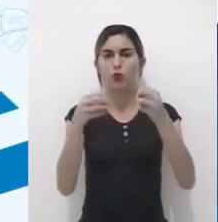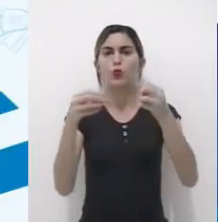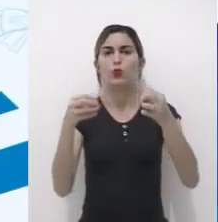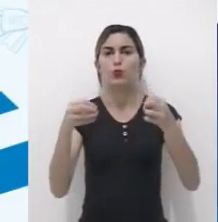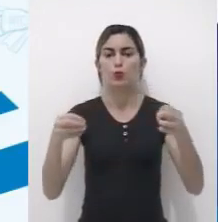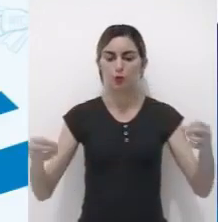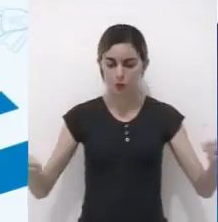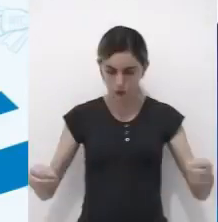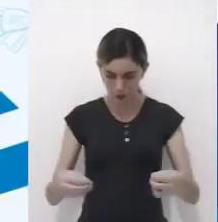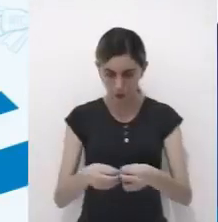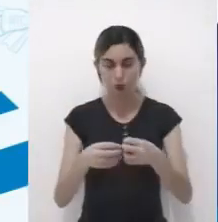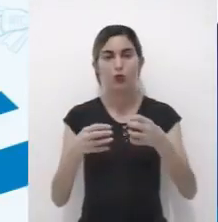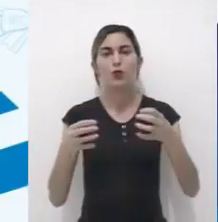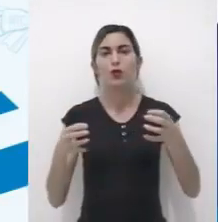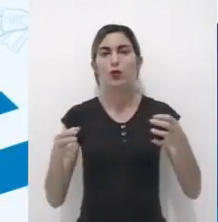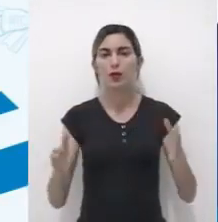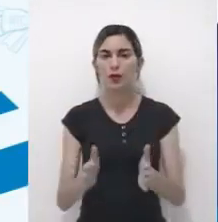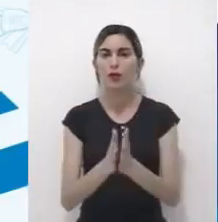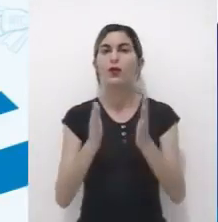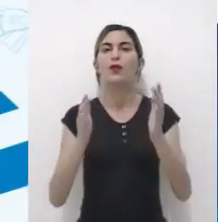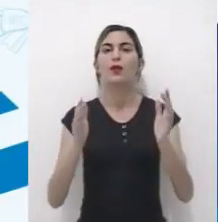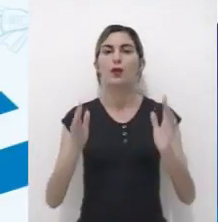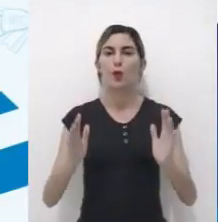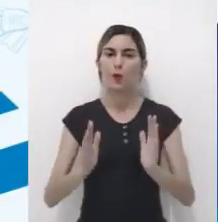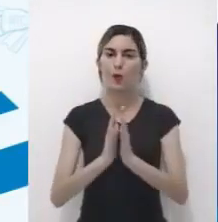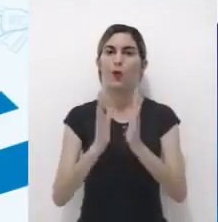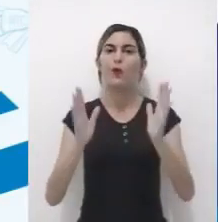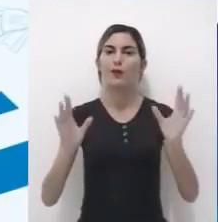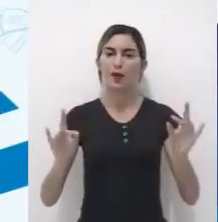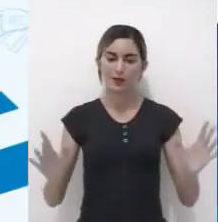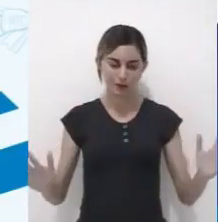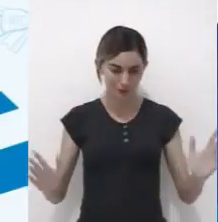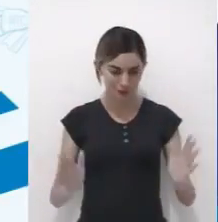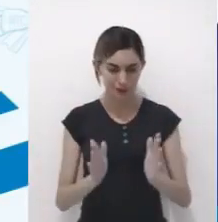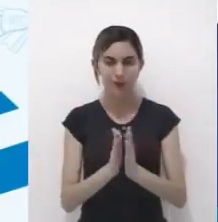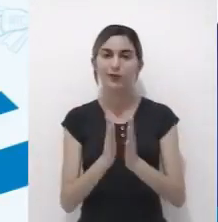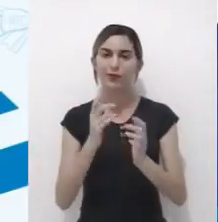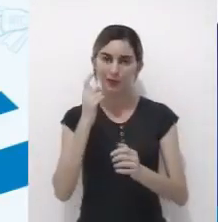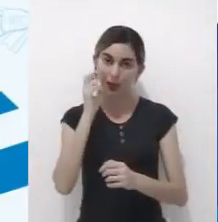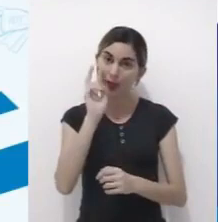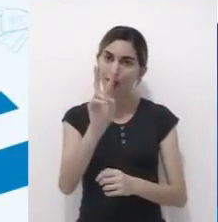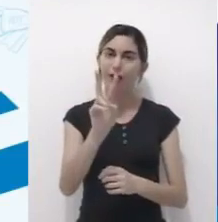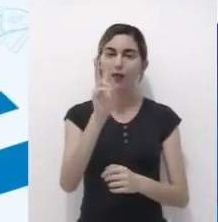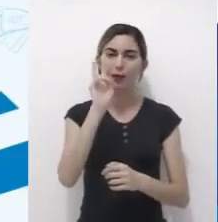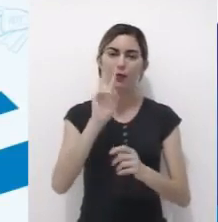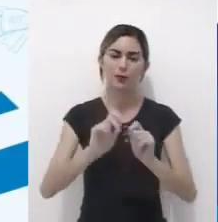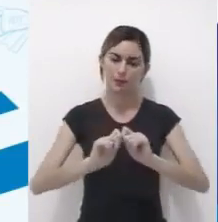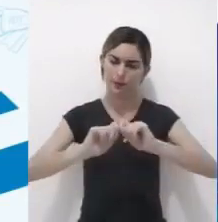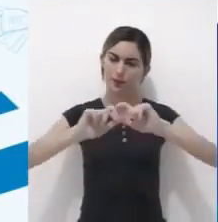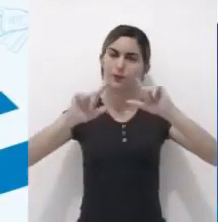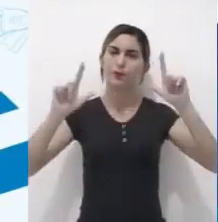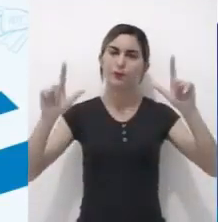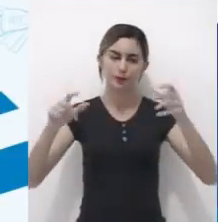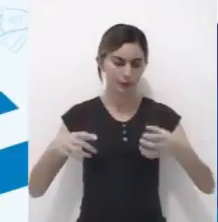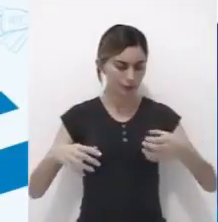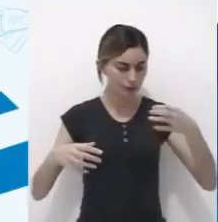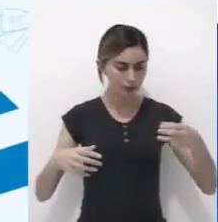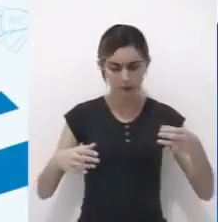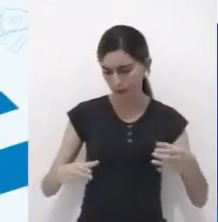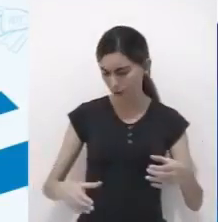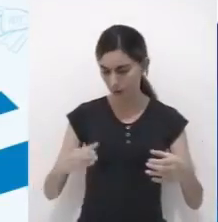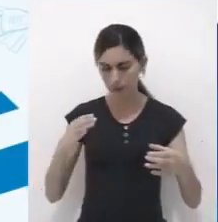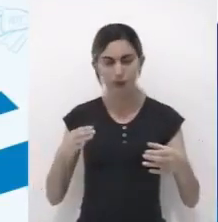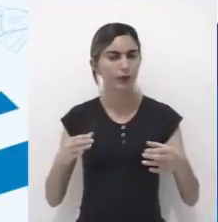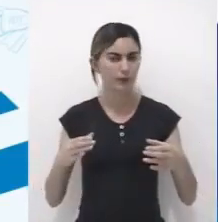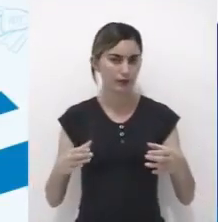colisões, porque eles vão estar em contato. Lembra daquela outra imagem que eu mostrei que em um